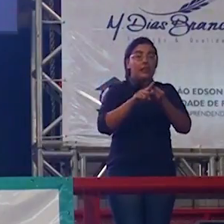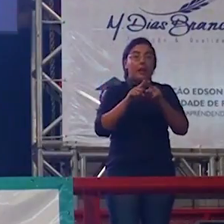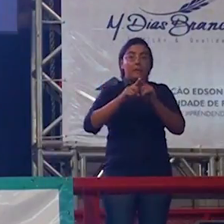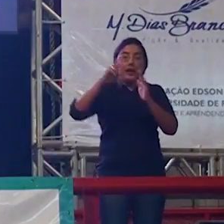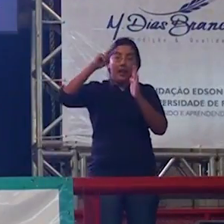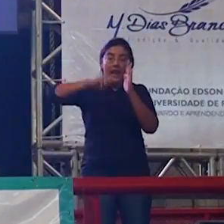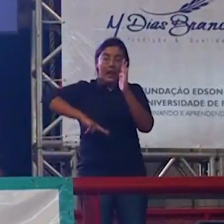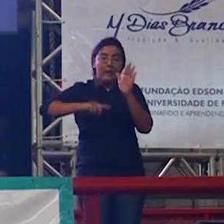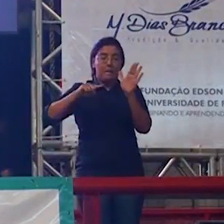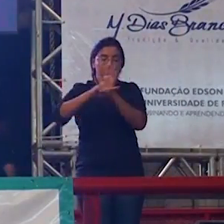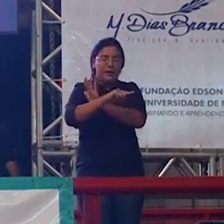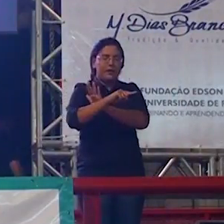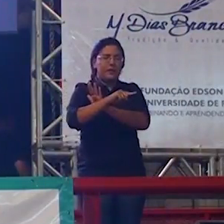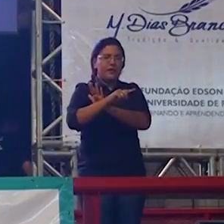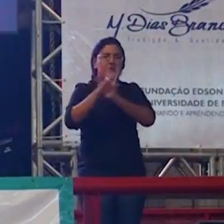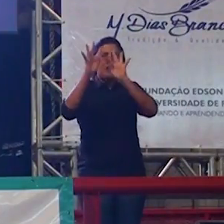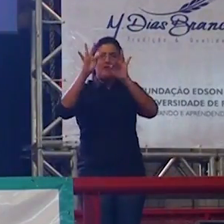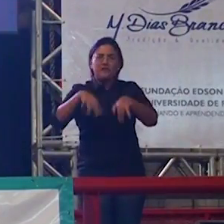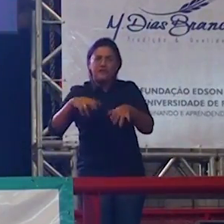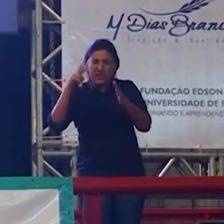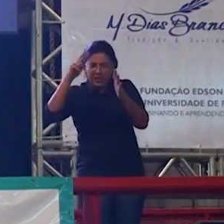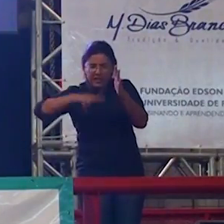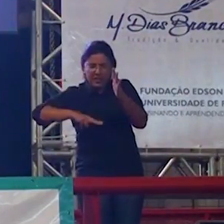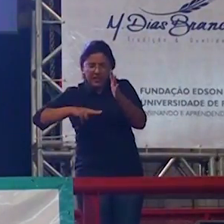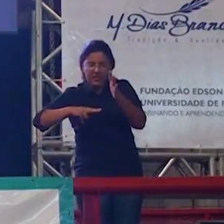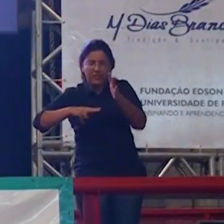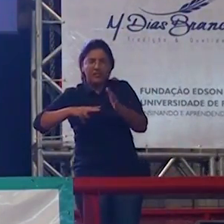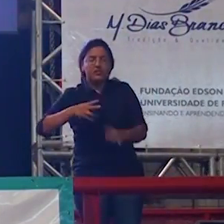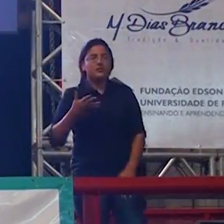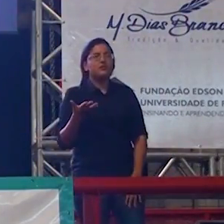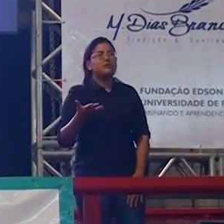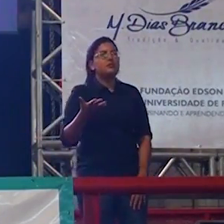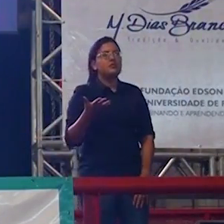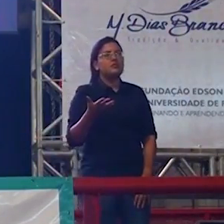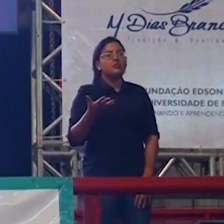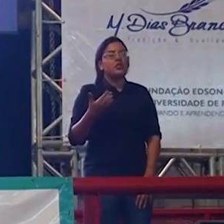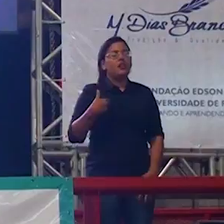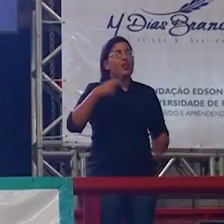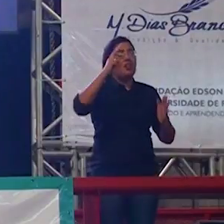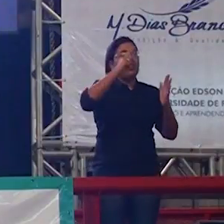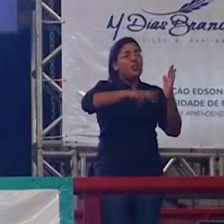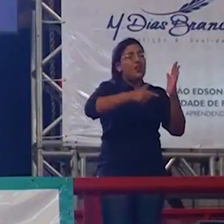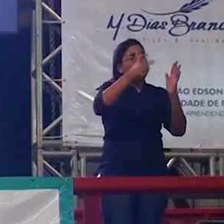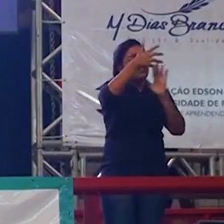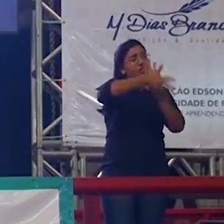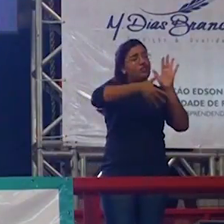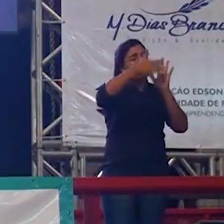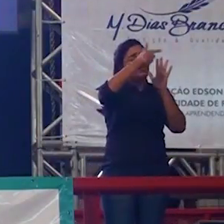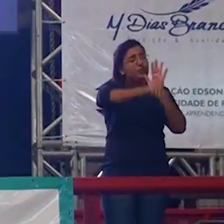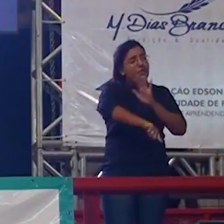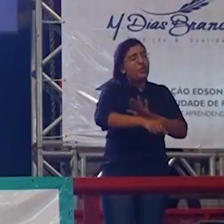pergunta, quando ele termina de ler a pergunta, o que é que ele diz? Tenho que ler o texto de novo.